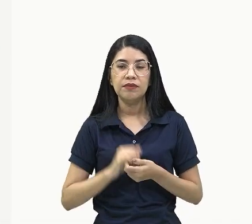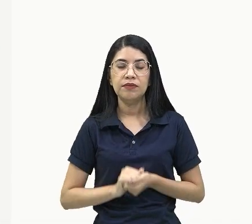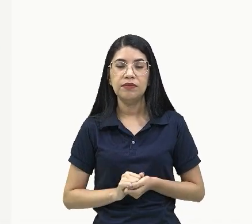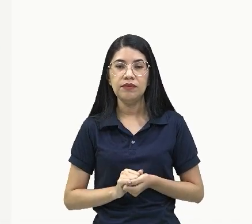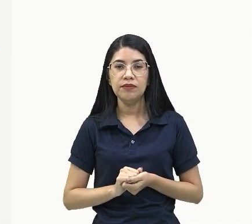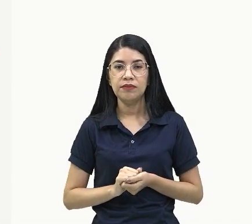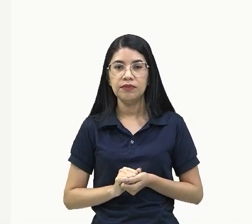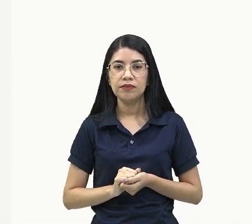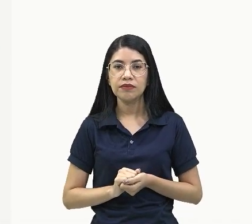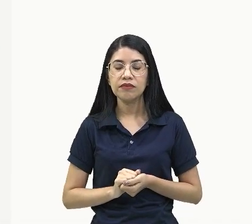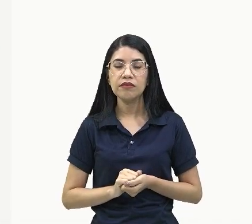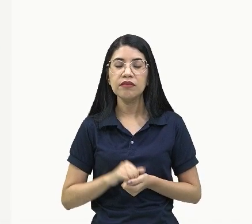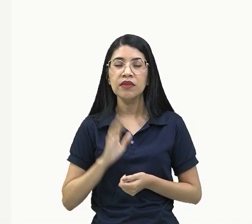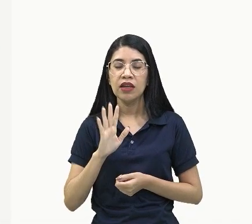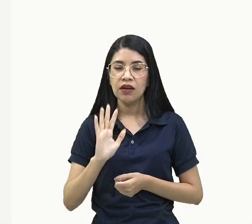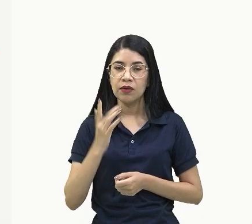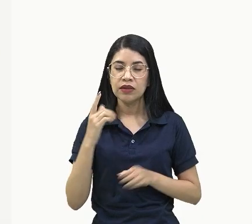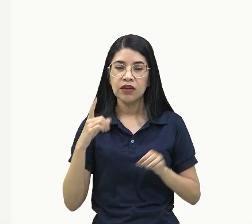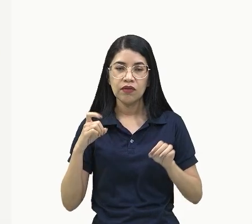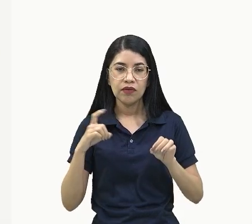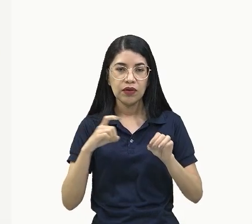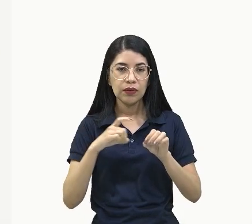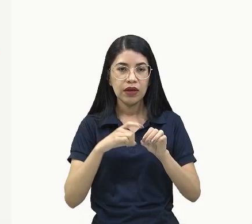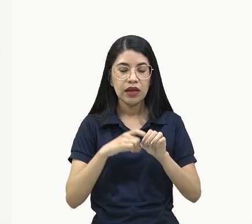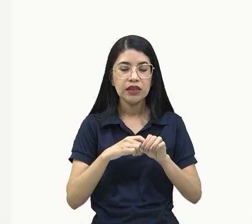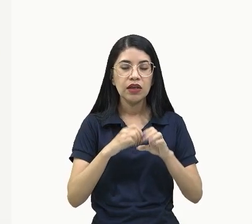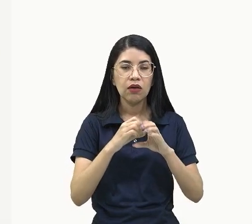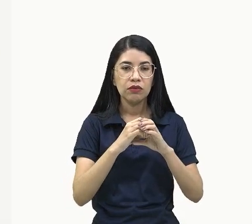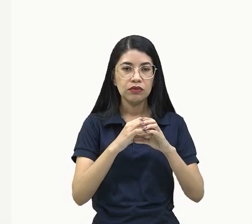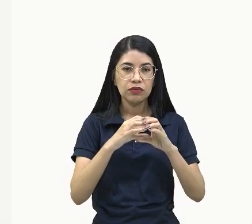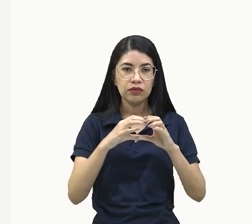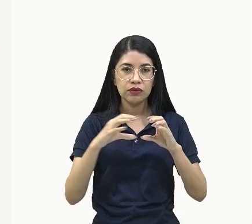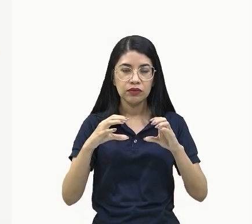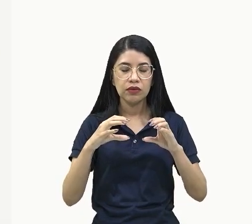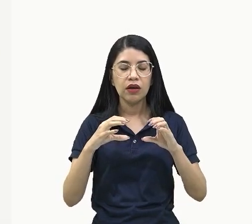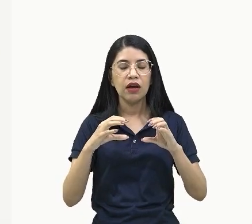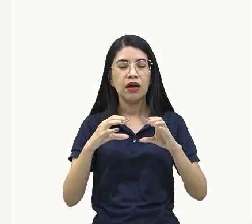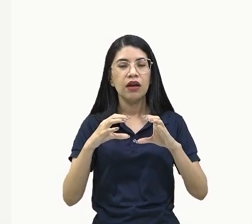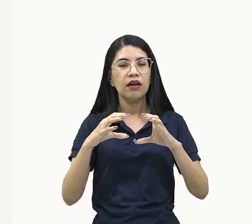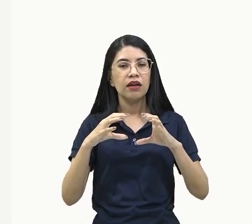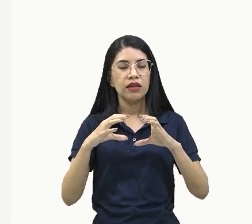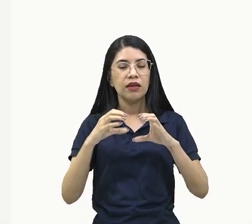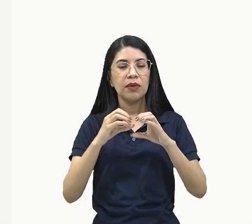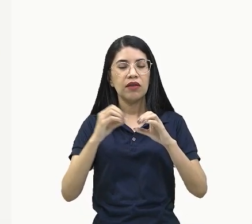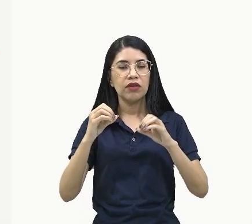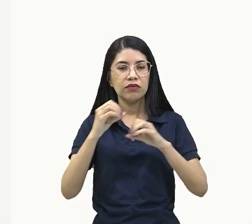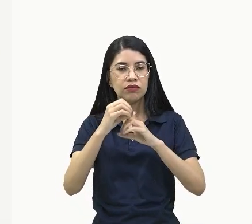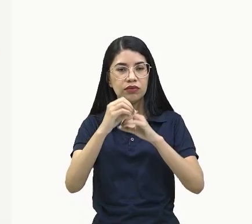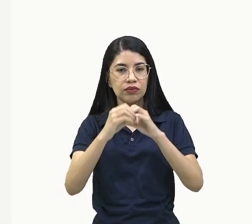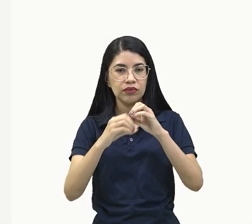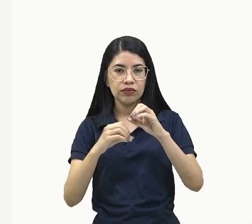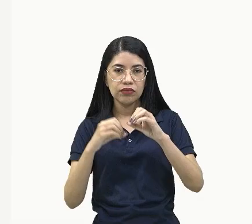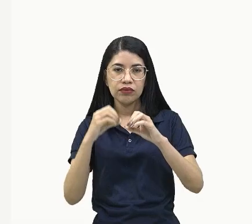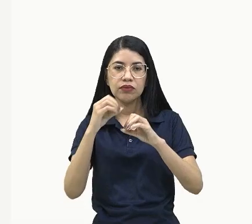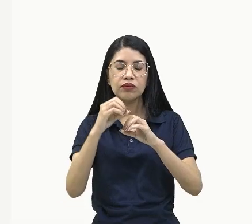né, ocorreu a fecundação, nessas primeiras semanas, esse zigoto ele vai se multiplicar, vai se fixar no